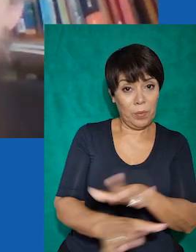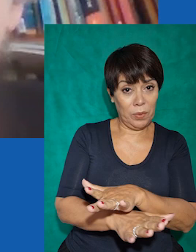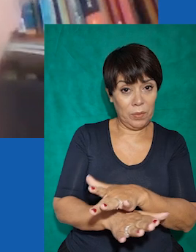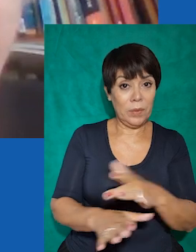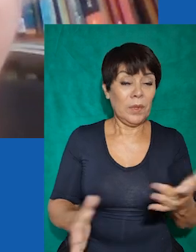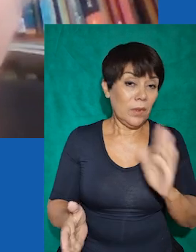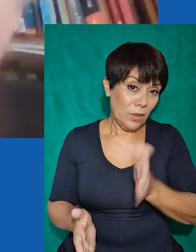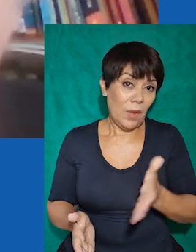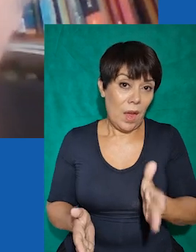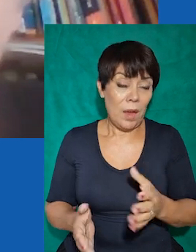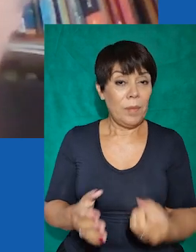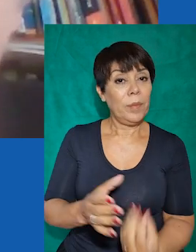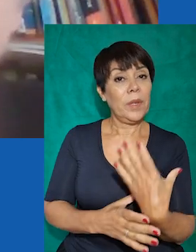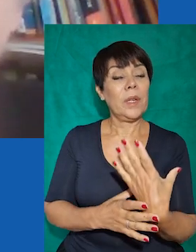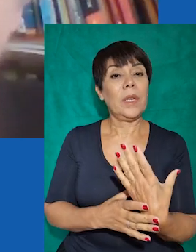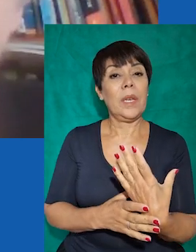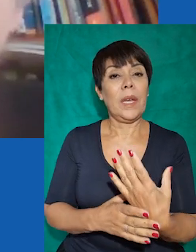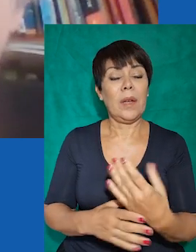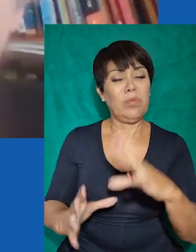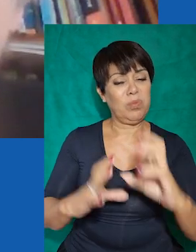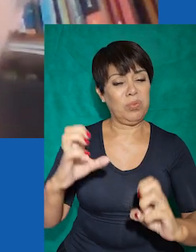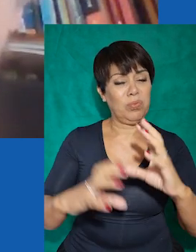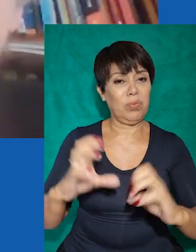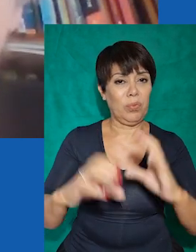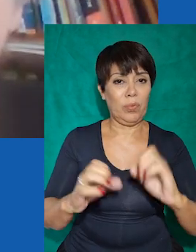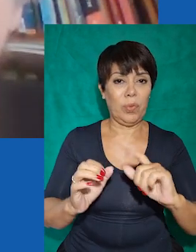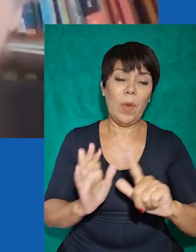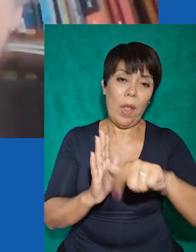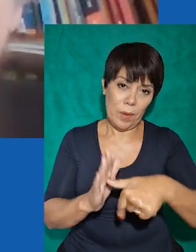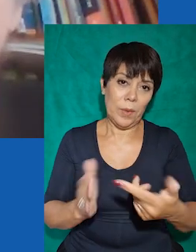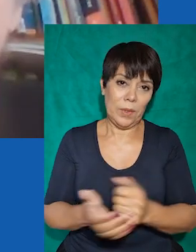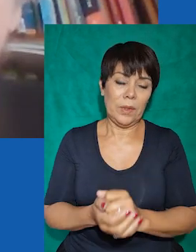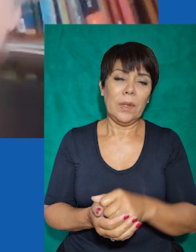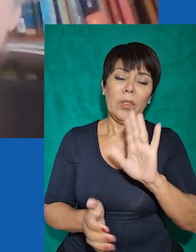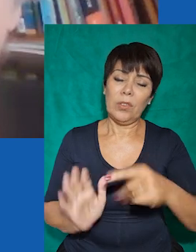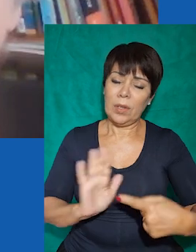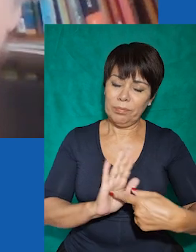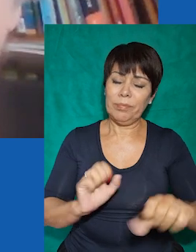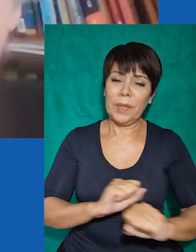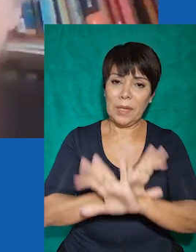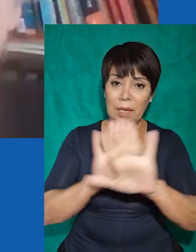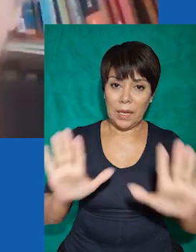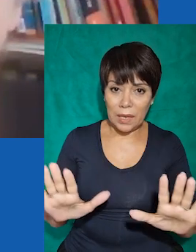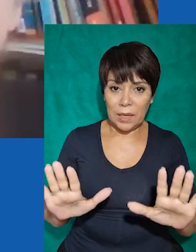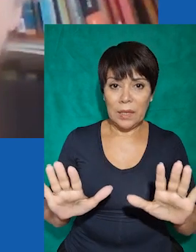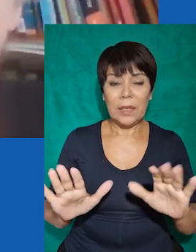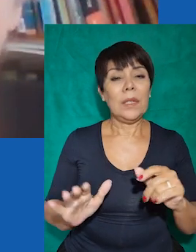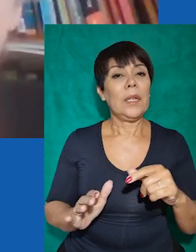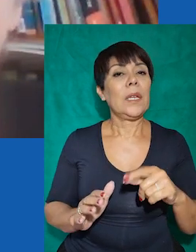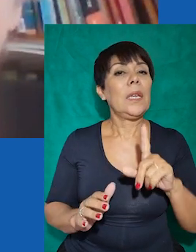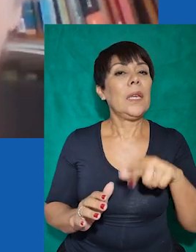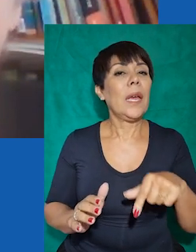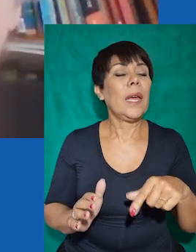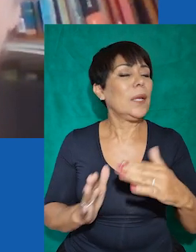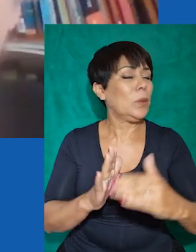para criar motivos de conflito mais adiante. Isso está muito claro, que é tudo,